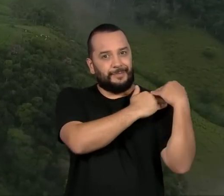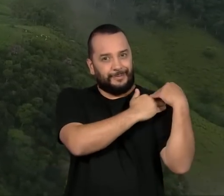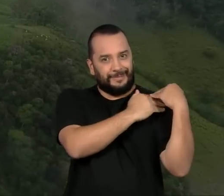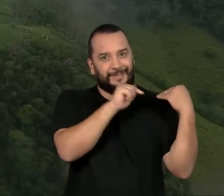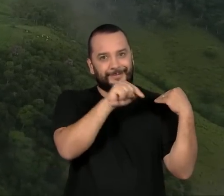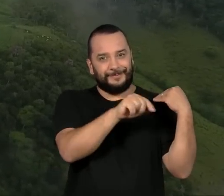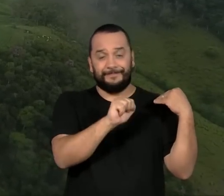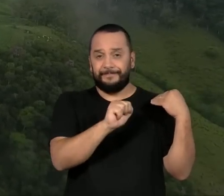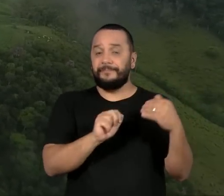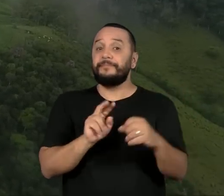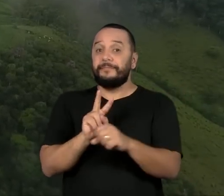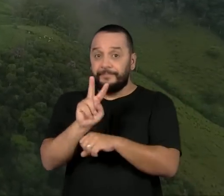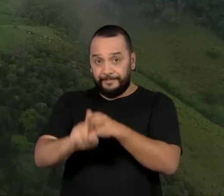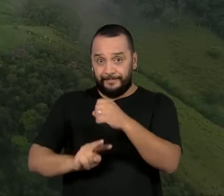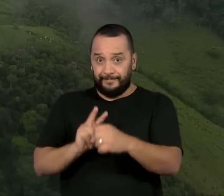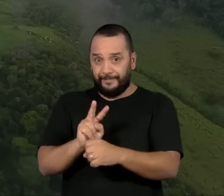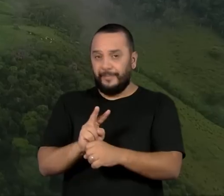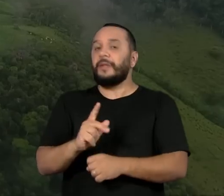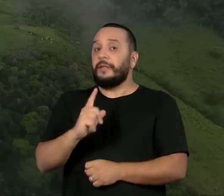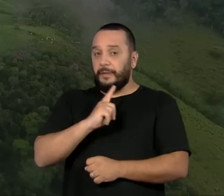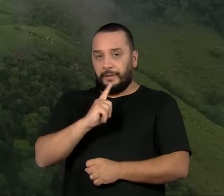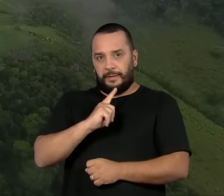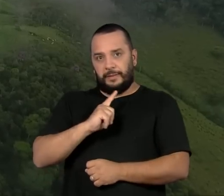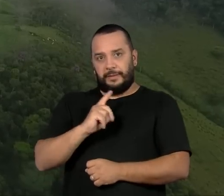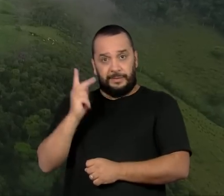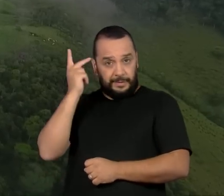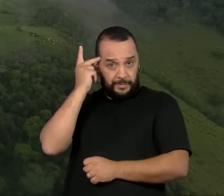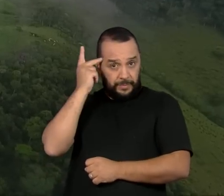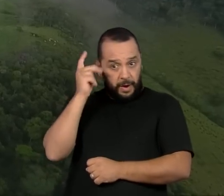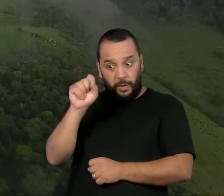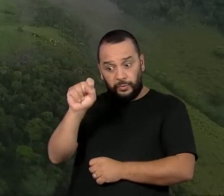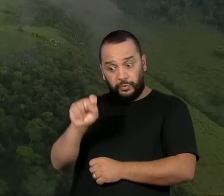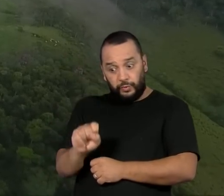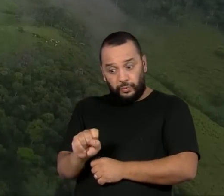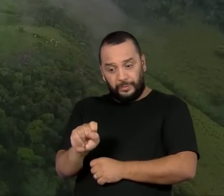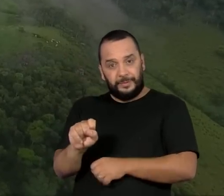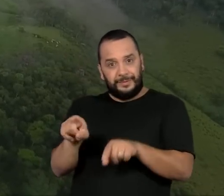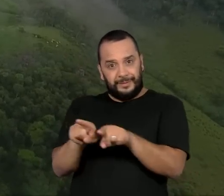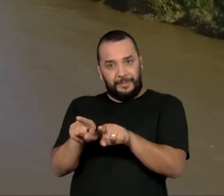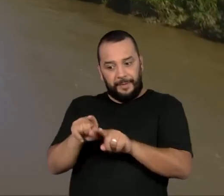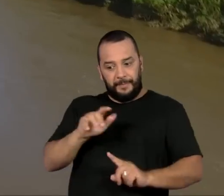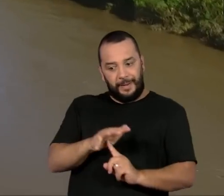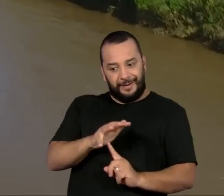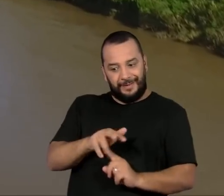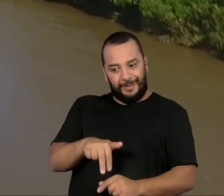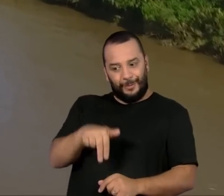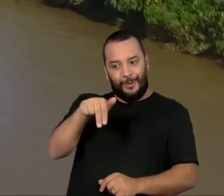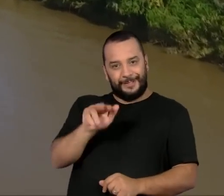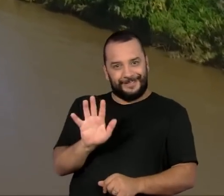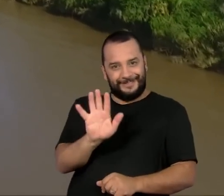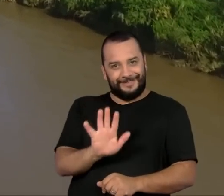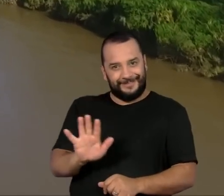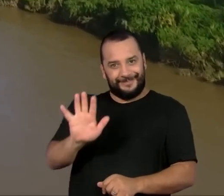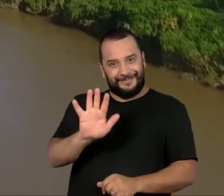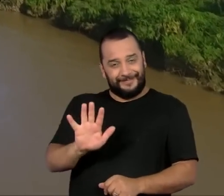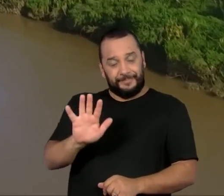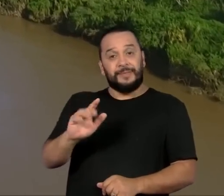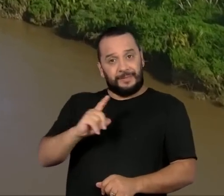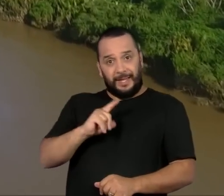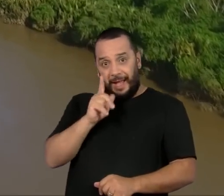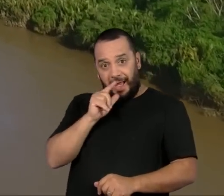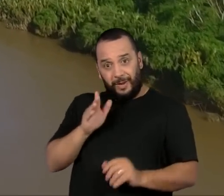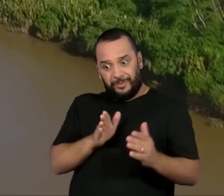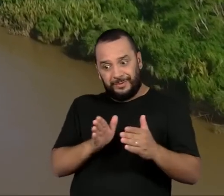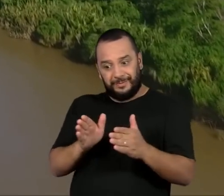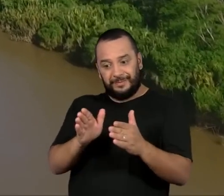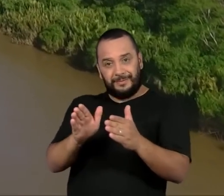O Vale do Ribeira se estende pelo sul do estado de São Paulo e norte do Paraná. É a área da bacia hidrográfica